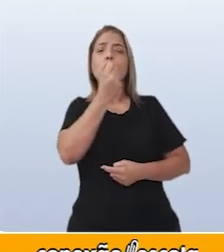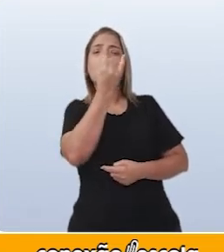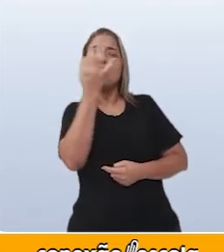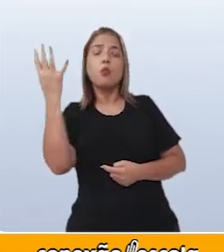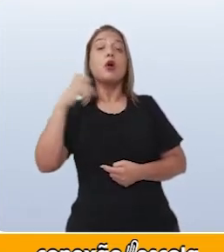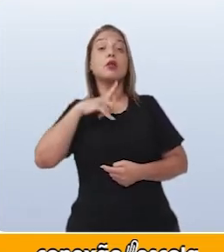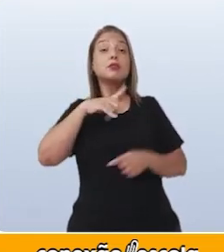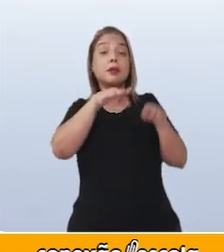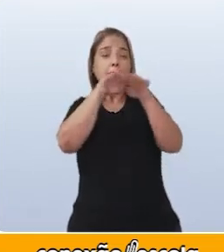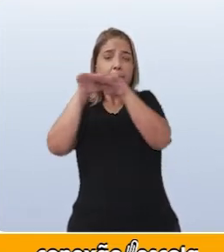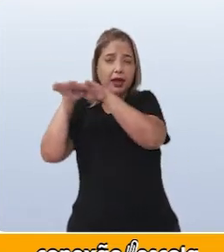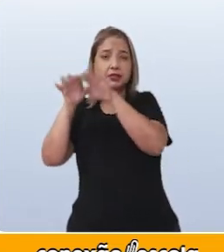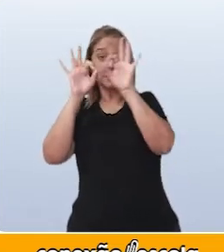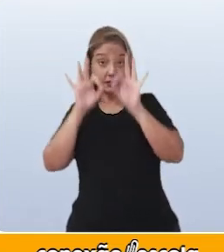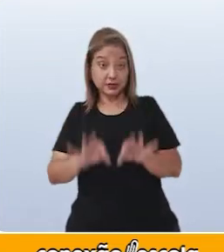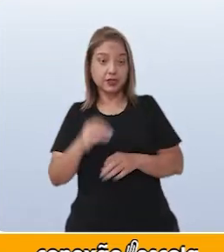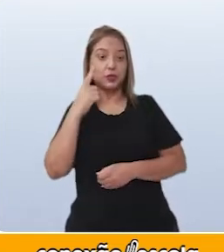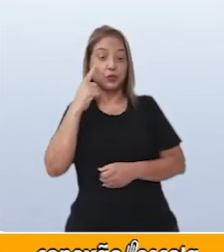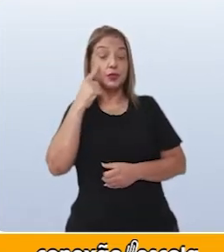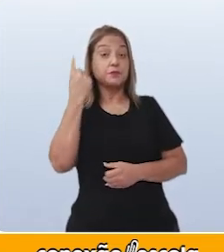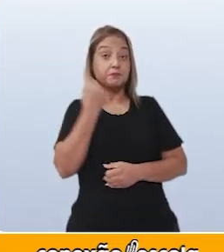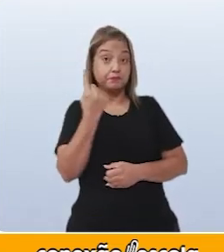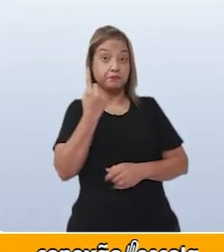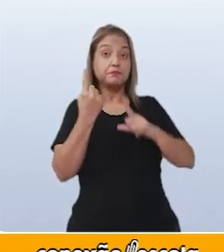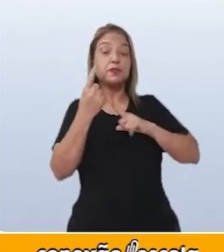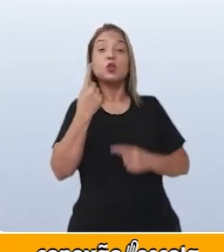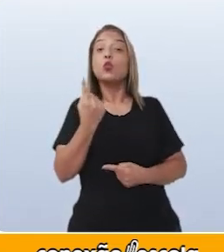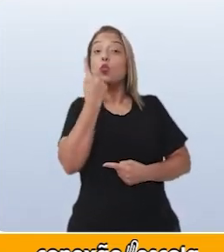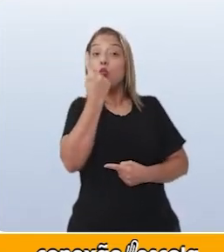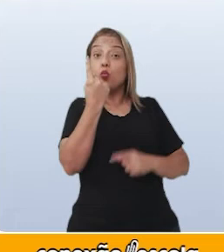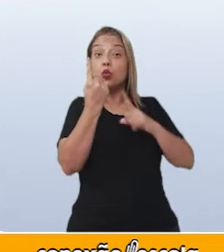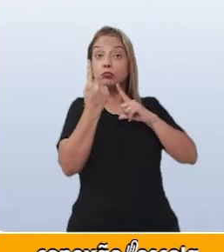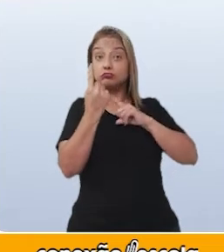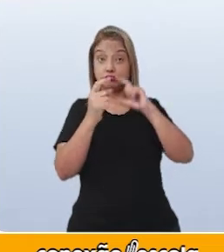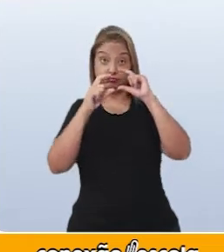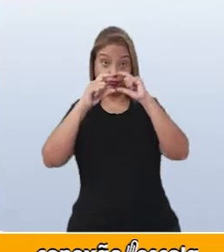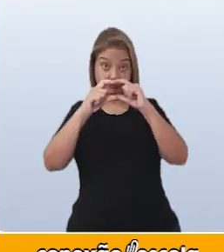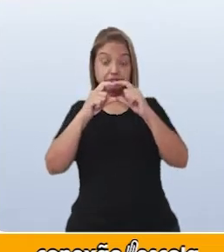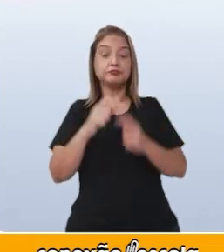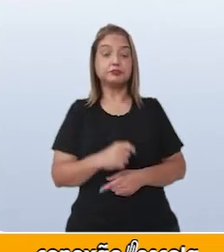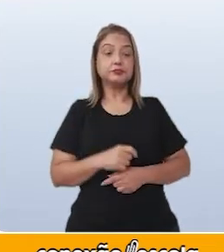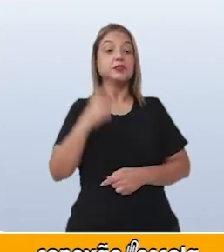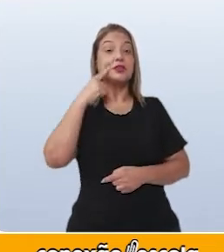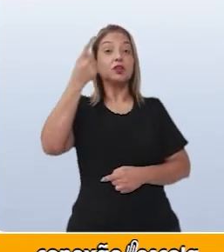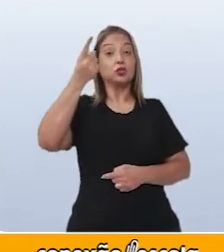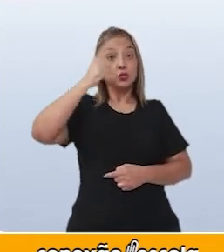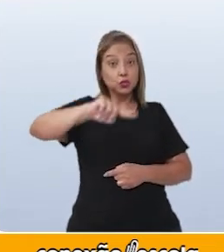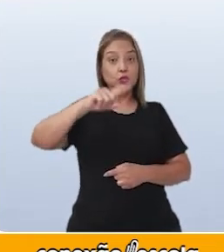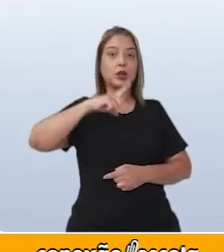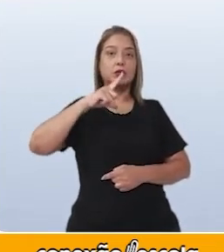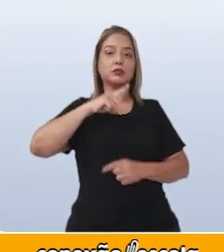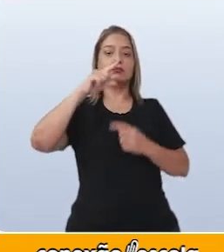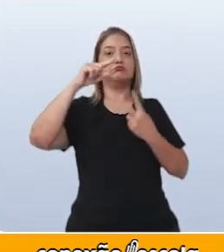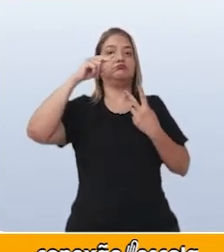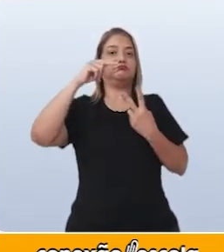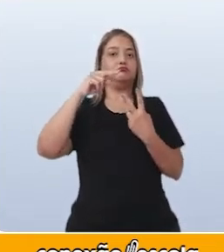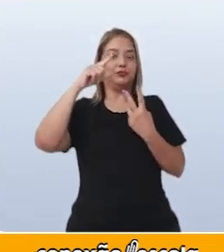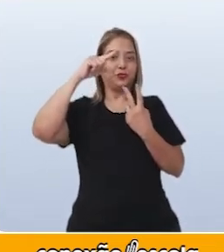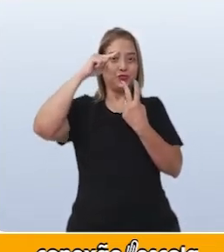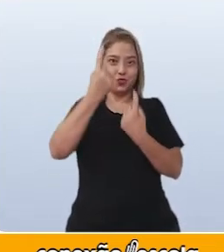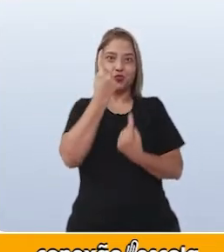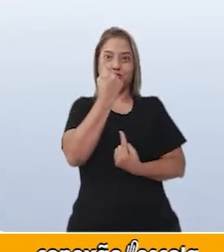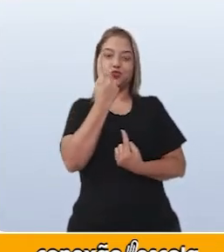seguem um padrão. Primeiro, eu tenho um cubinho desenhado. Depois, esse número aumenta para